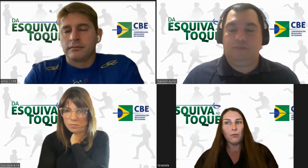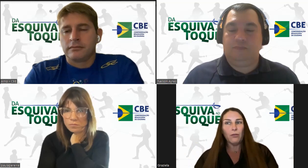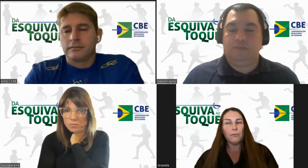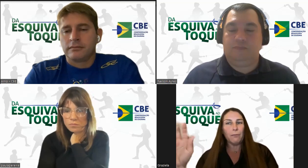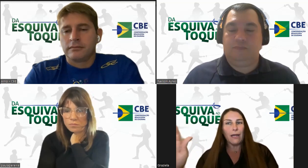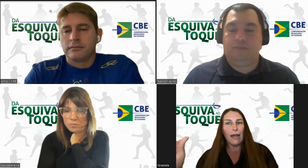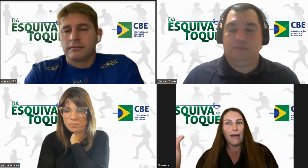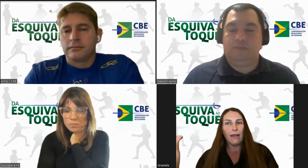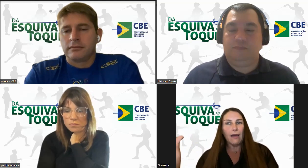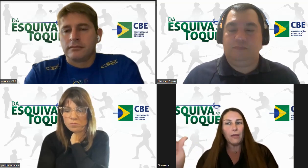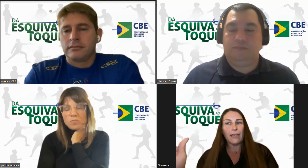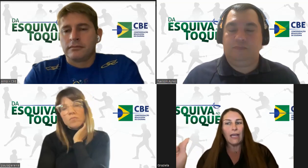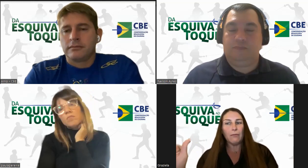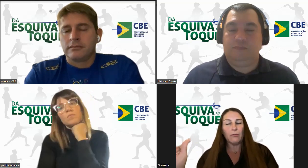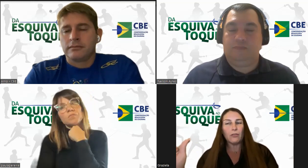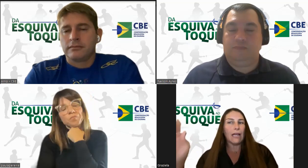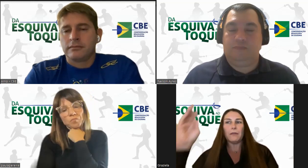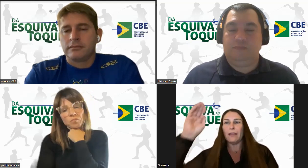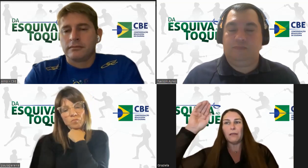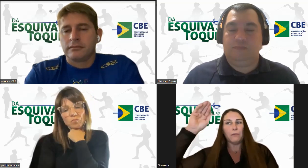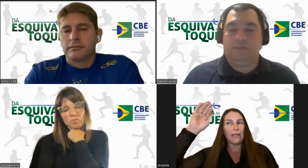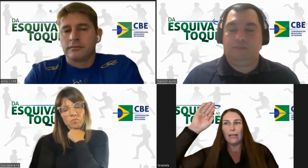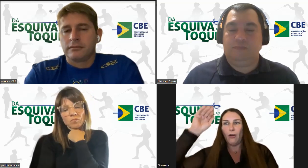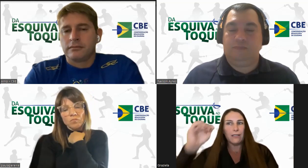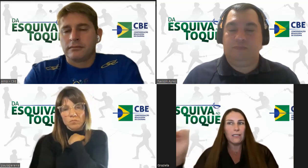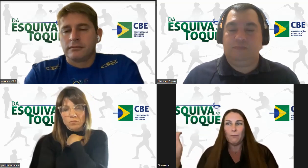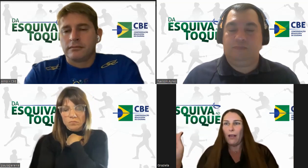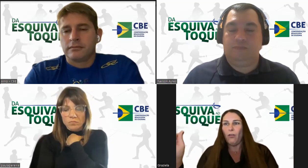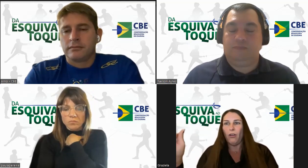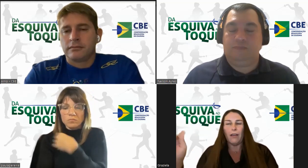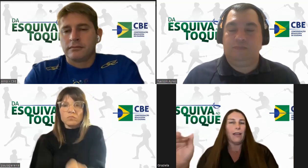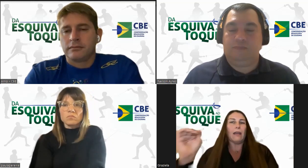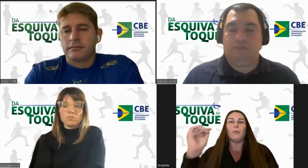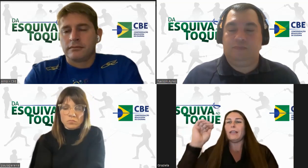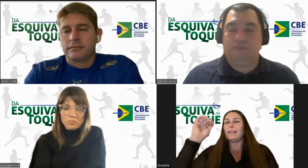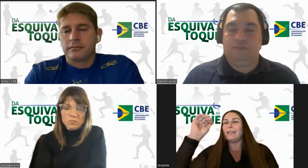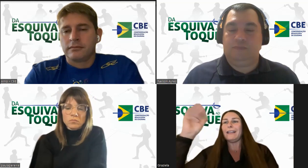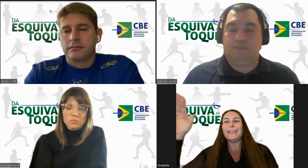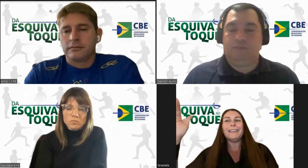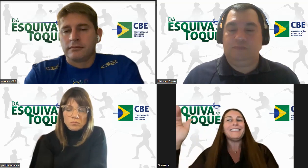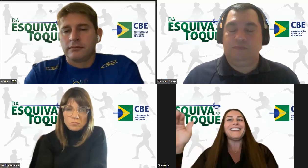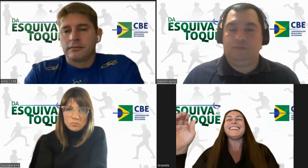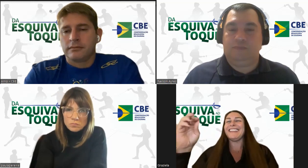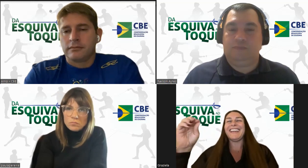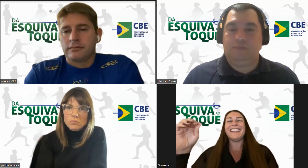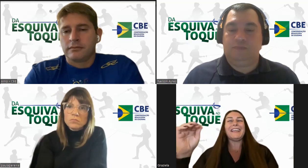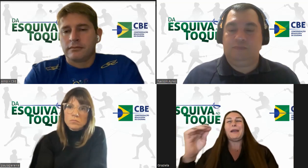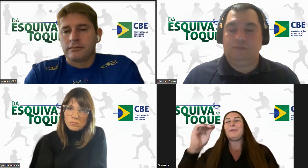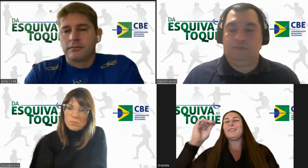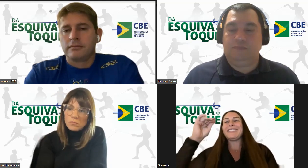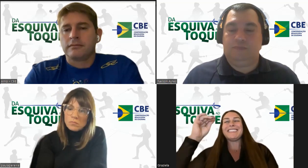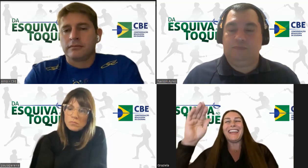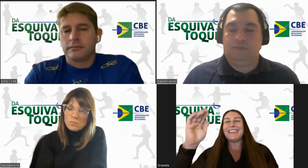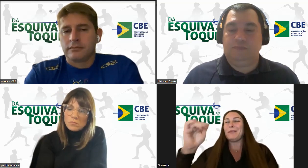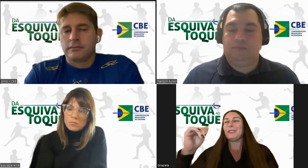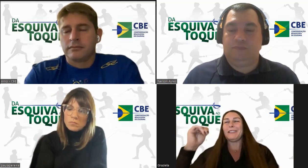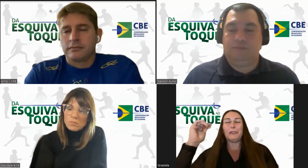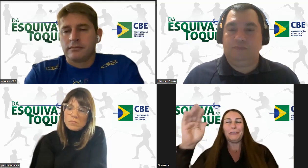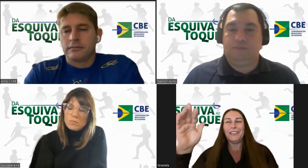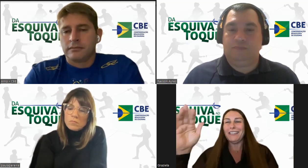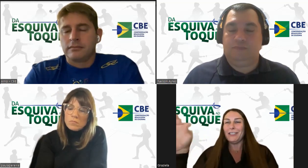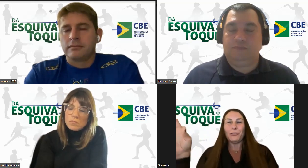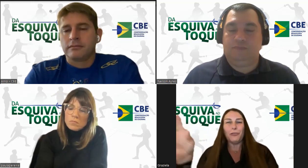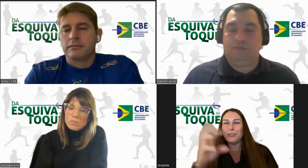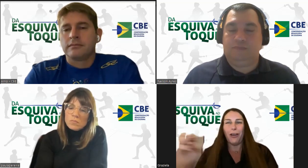e carbo para parar a minha queima muscular minha glicose despencou É muita adrenalina né é muito estresse